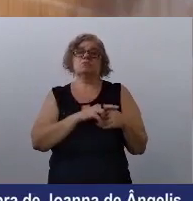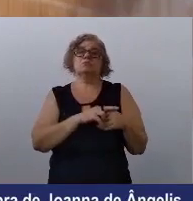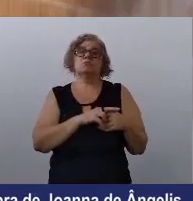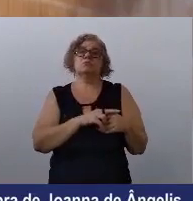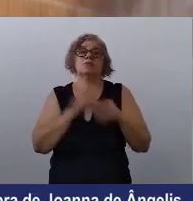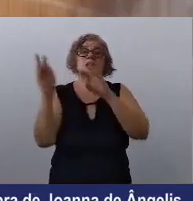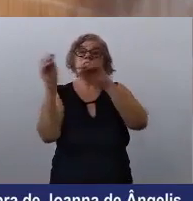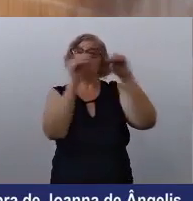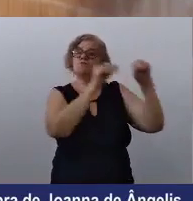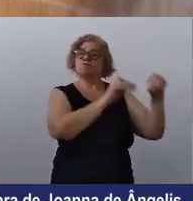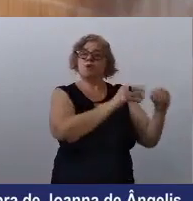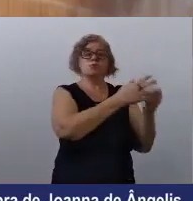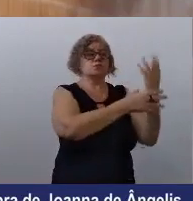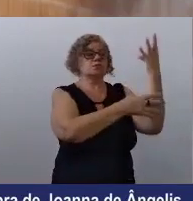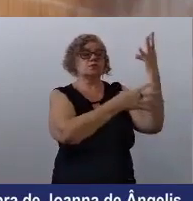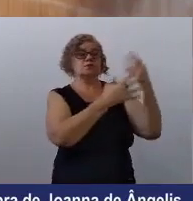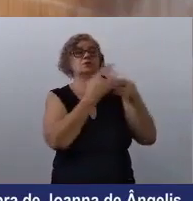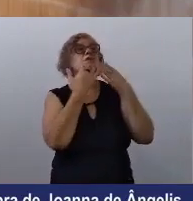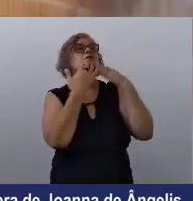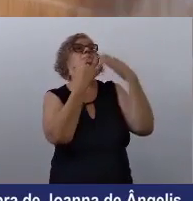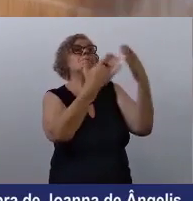Volta ao plano espiritual e pede ao Pai,